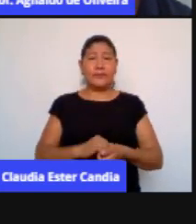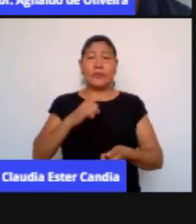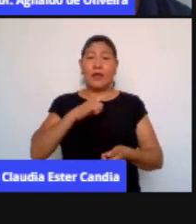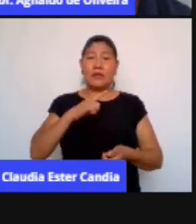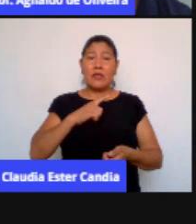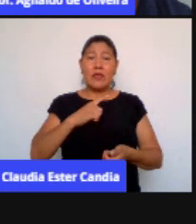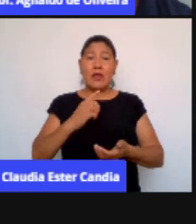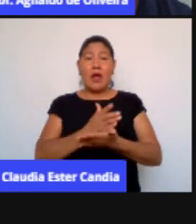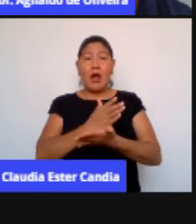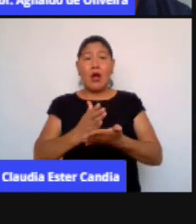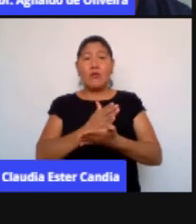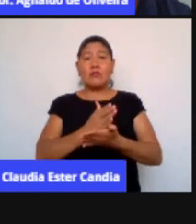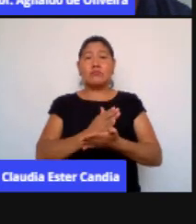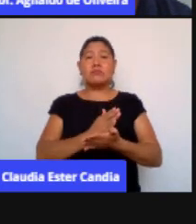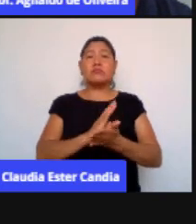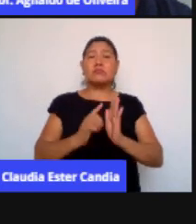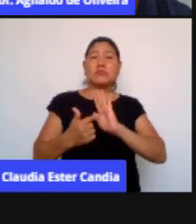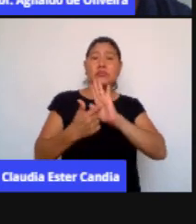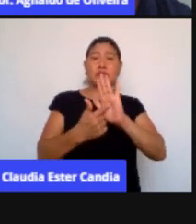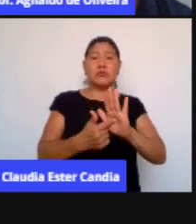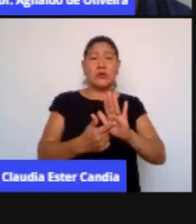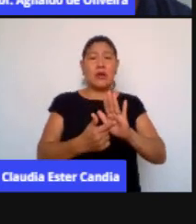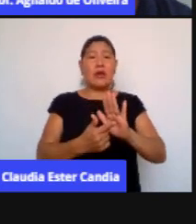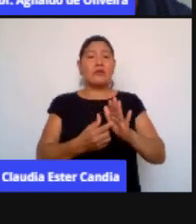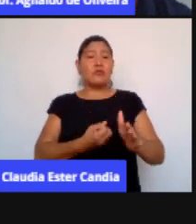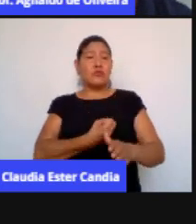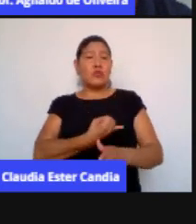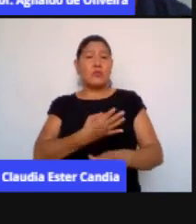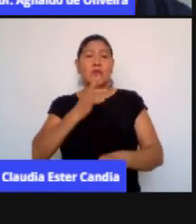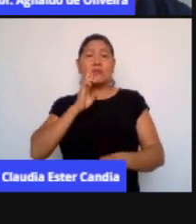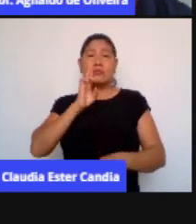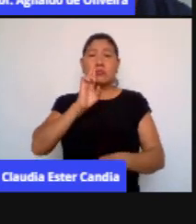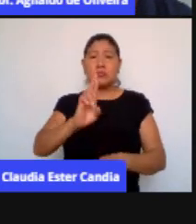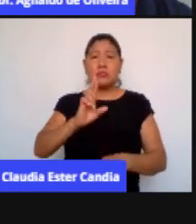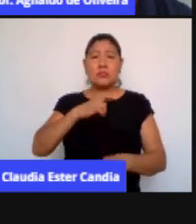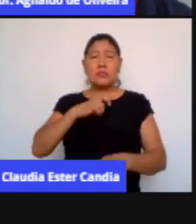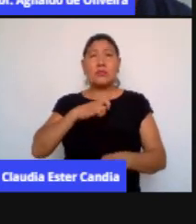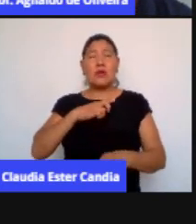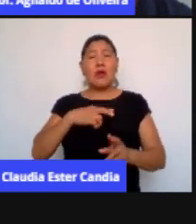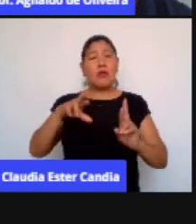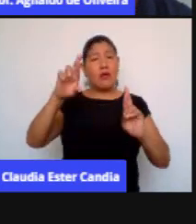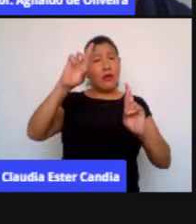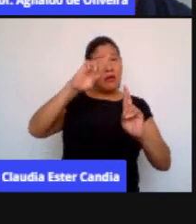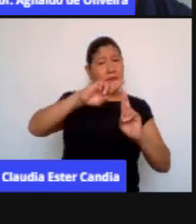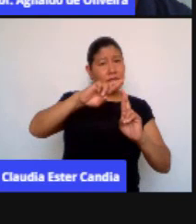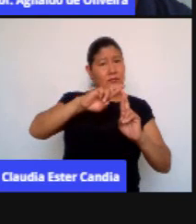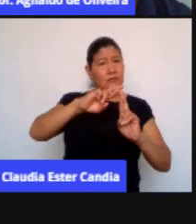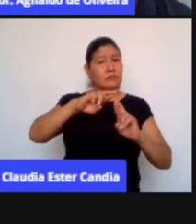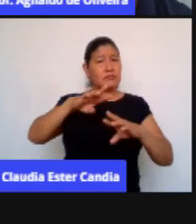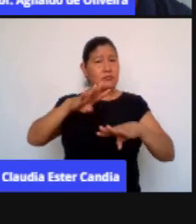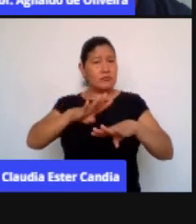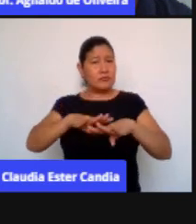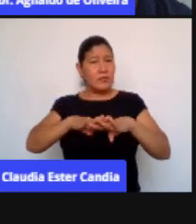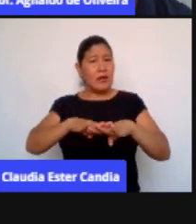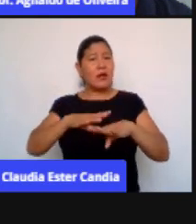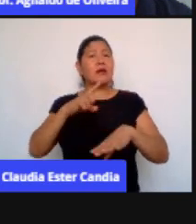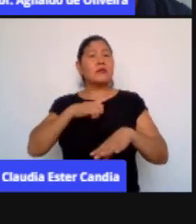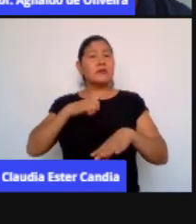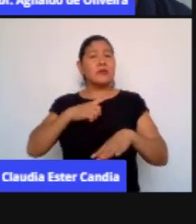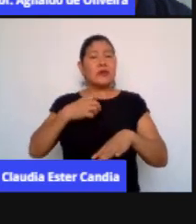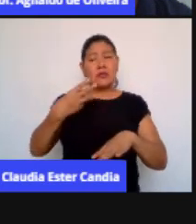só para ter uma ideia, né? O sexto ano, por exemplo, no referencial de matemática, ele tinha 34 habilidades.